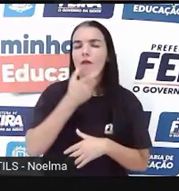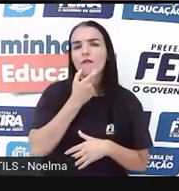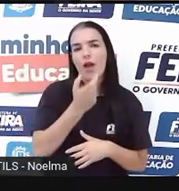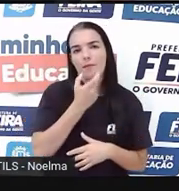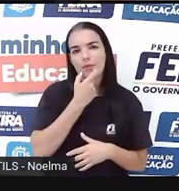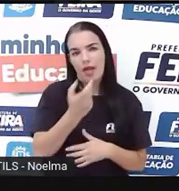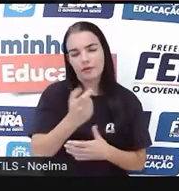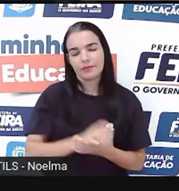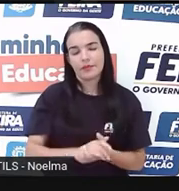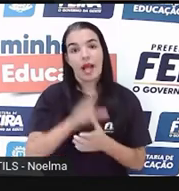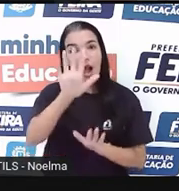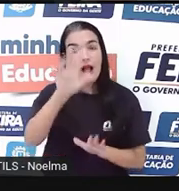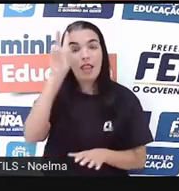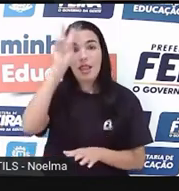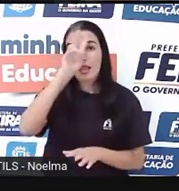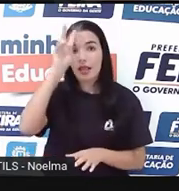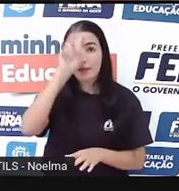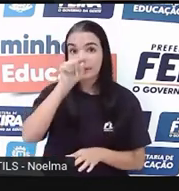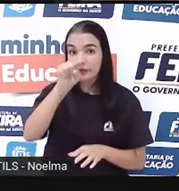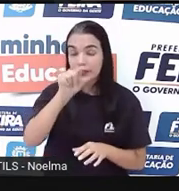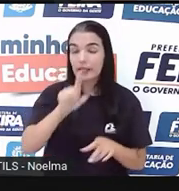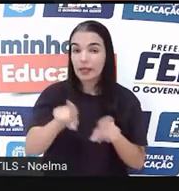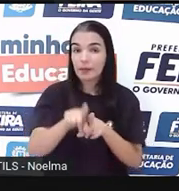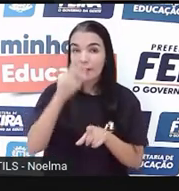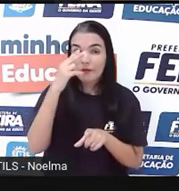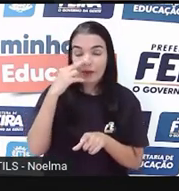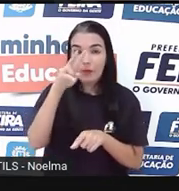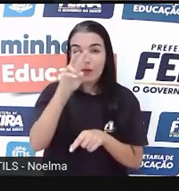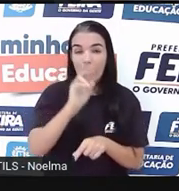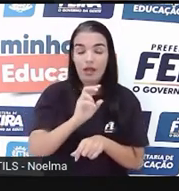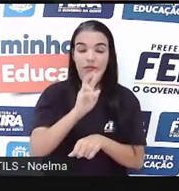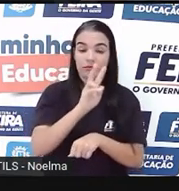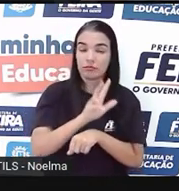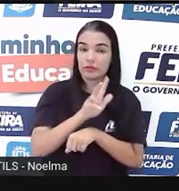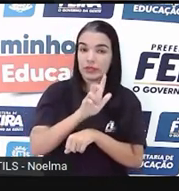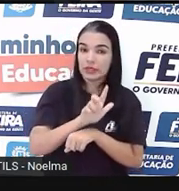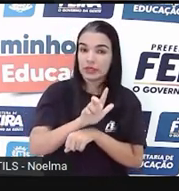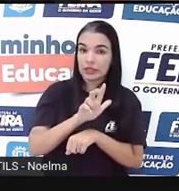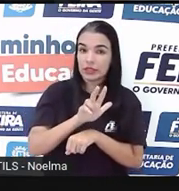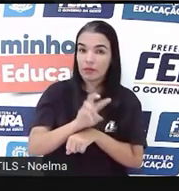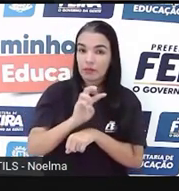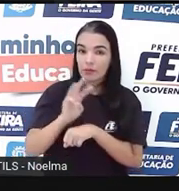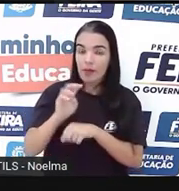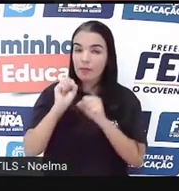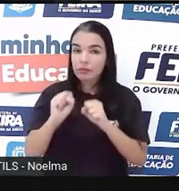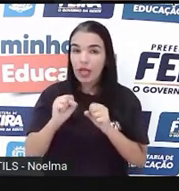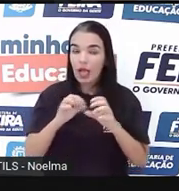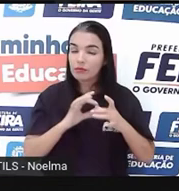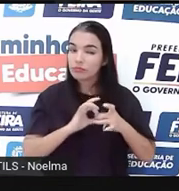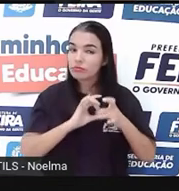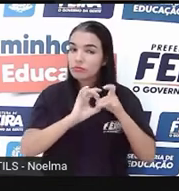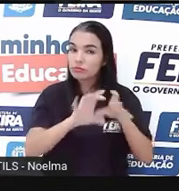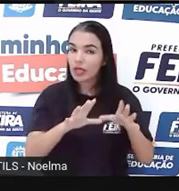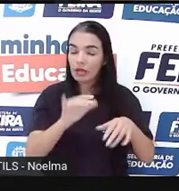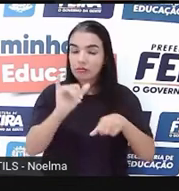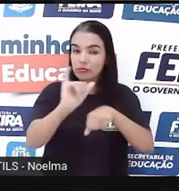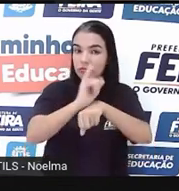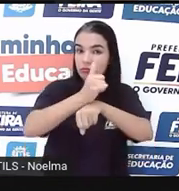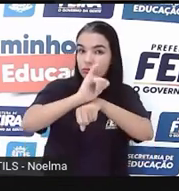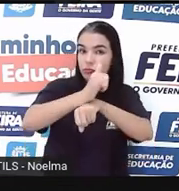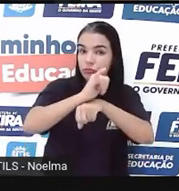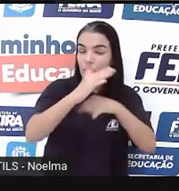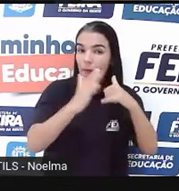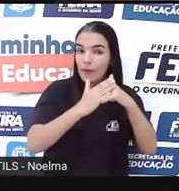vocabulário. Lembre-se que o link dessa atividade está disponível lá no canal do YouTube, no canal